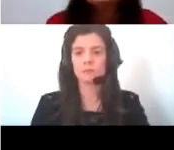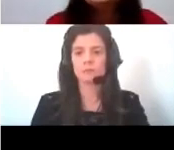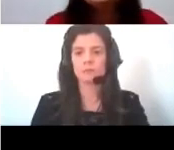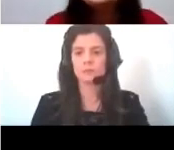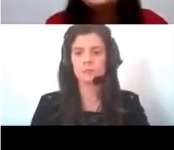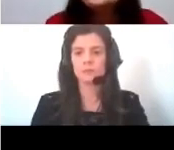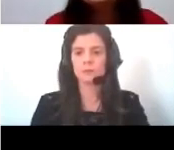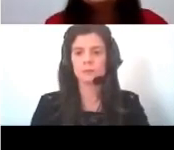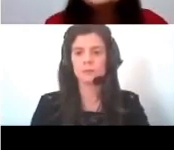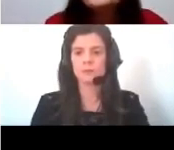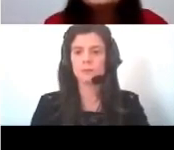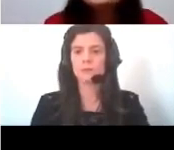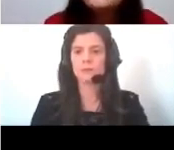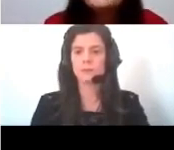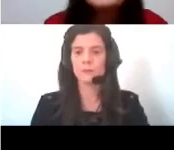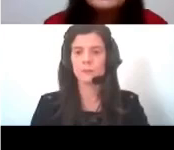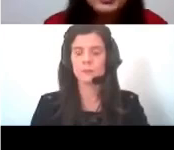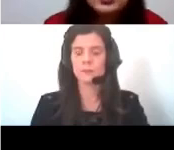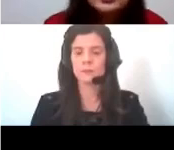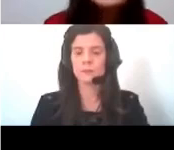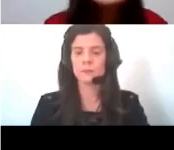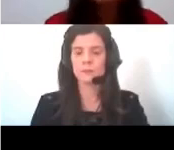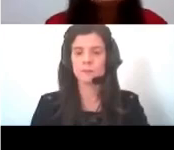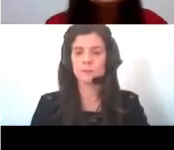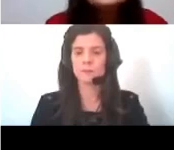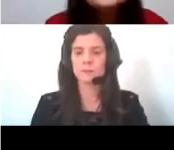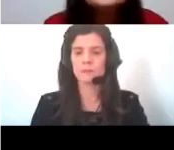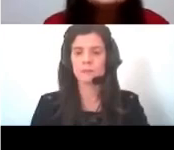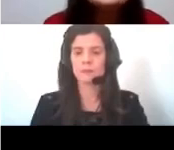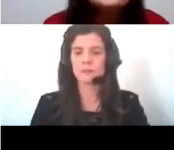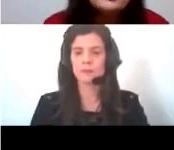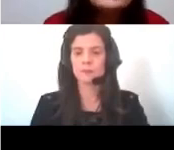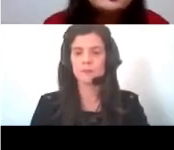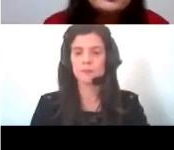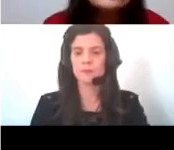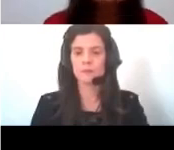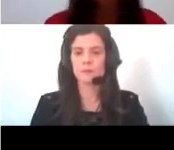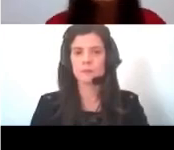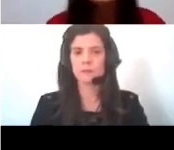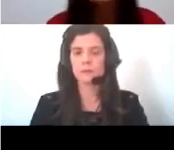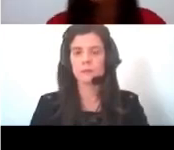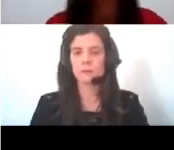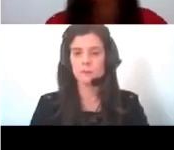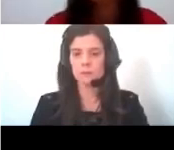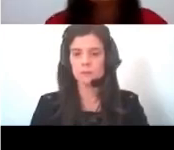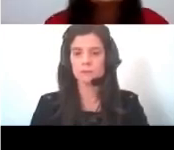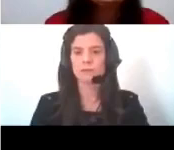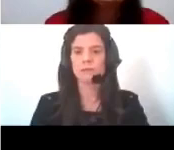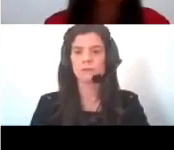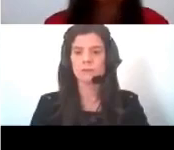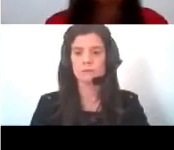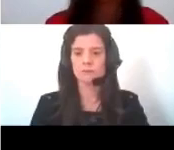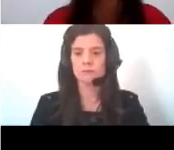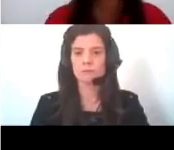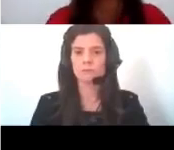com uma política de uso disponível na intranet. Muito importante que a gente tenha acesso a essa política de